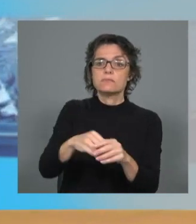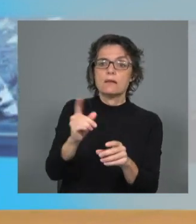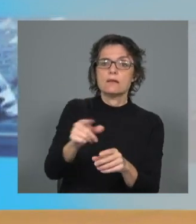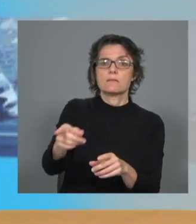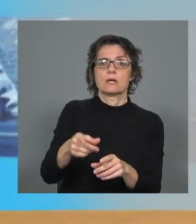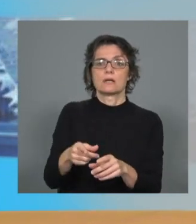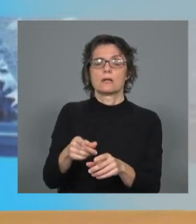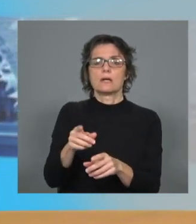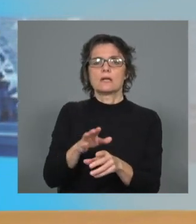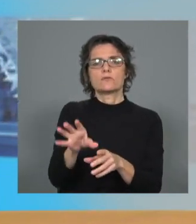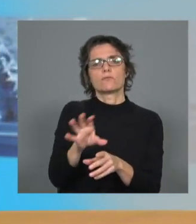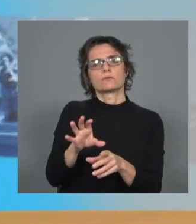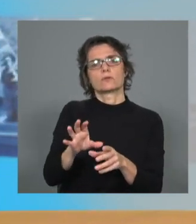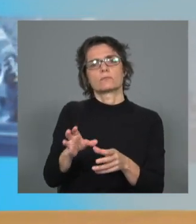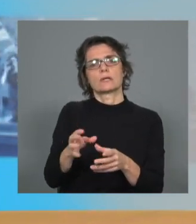mais ativa